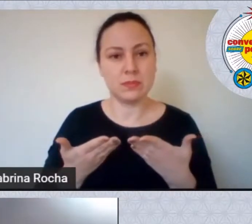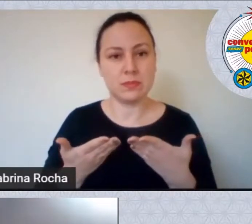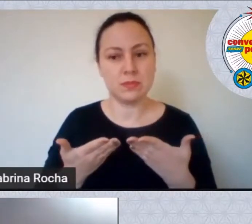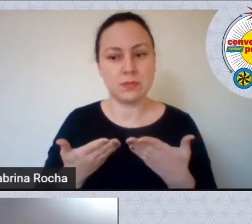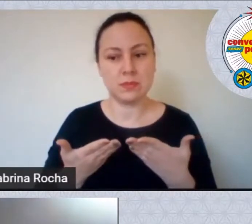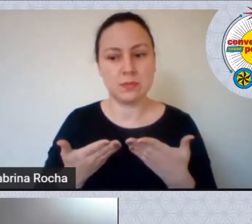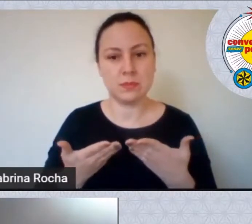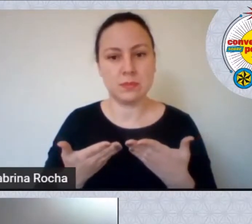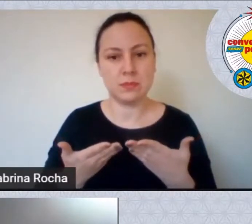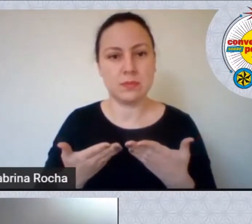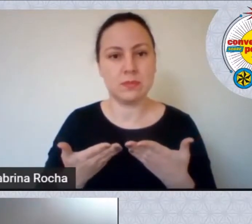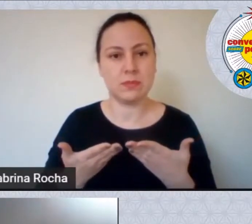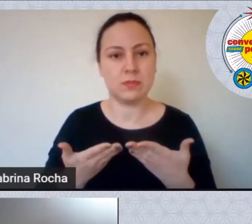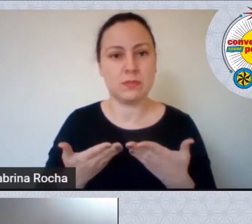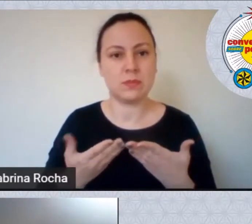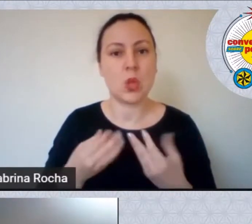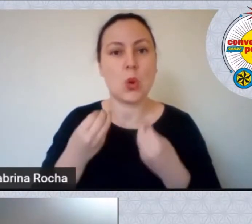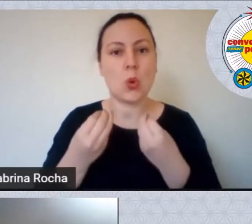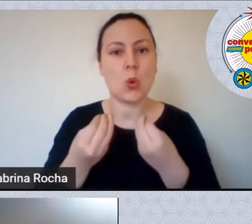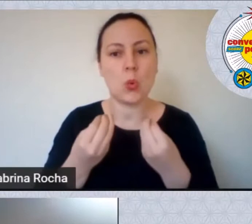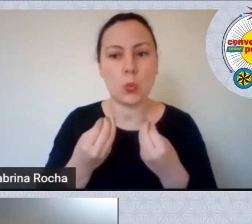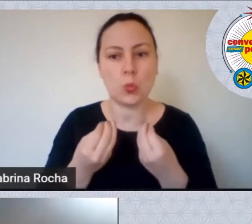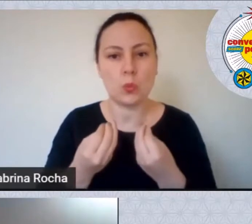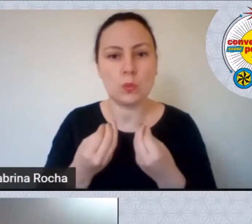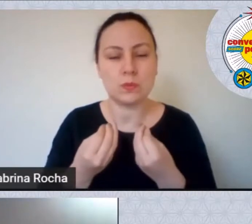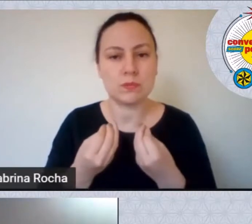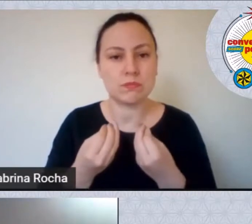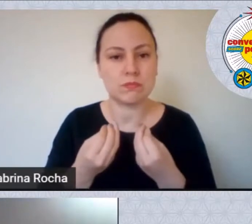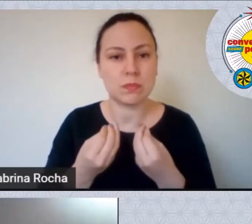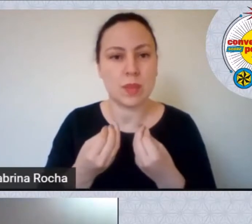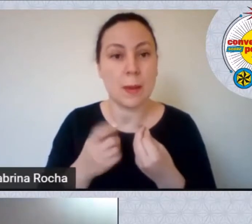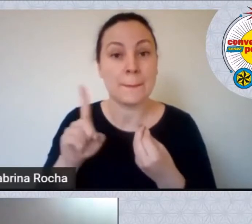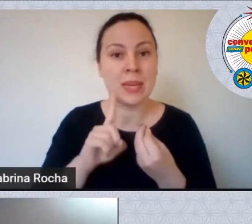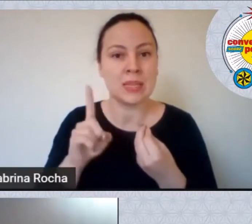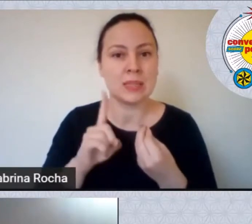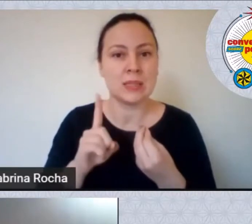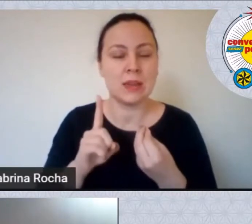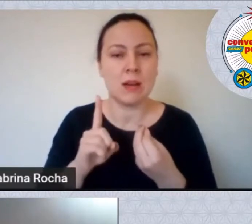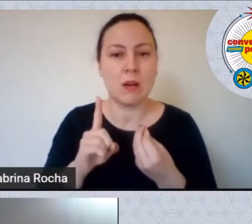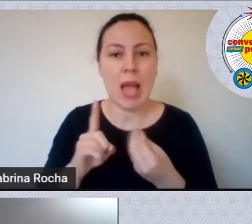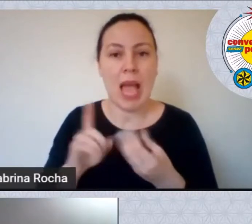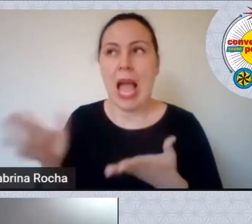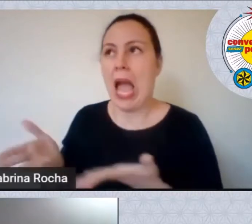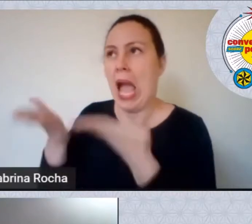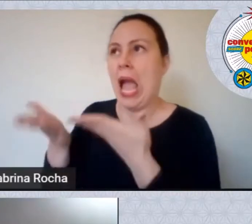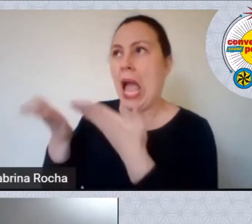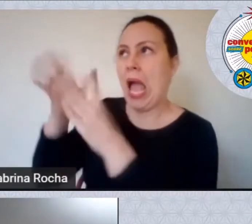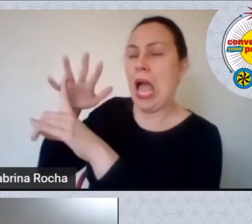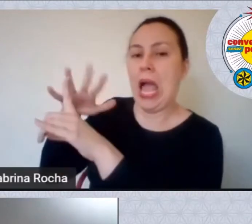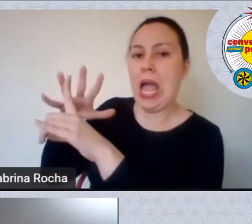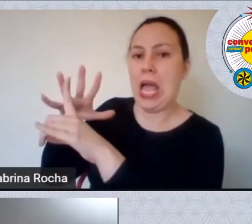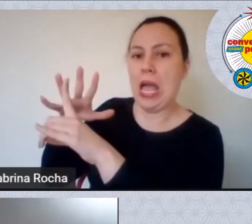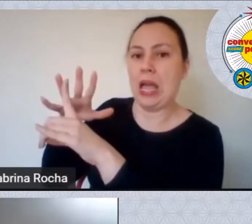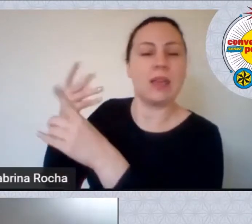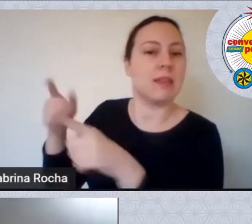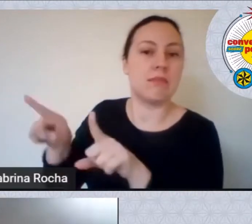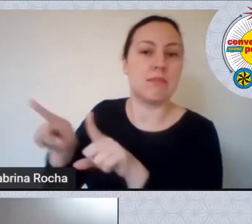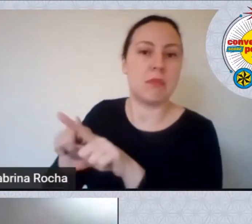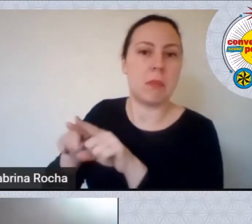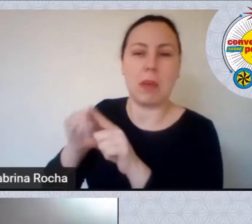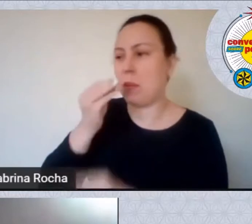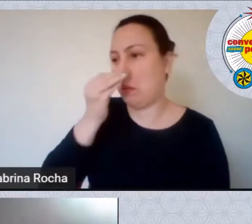Justificado, inclusive. Como a gente faz para não superestimar nem subestimar esse afeto, Dunker, o